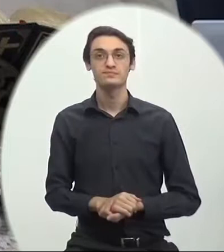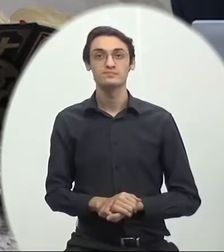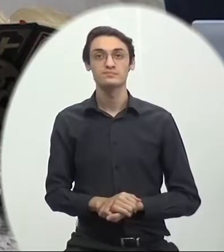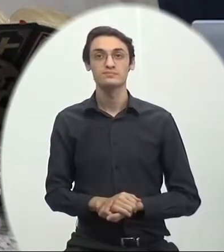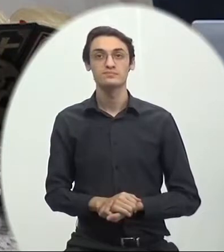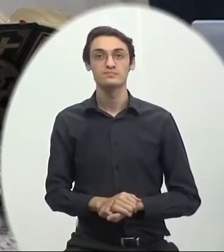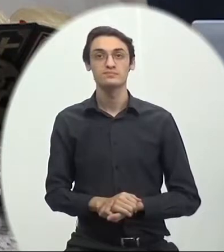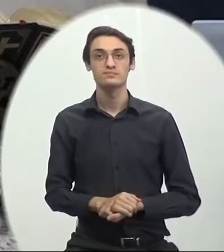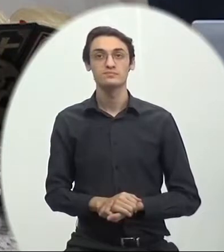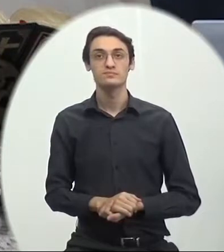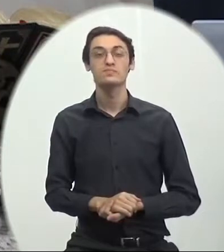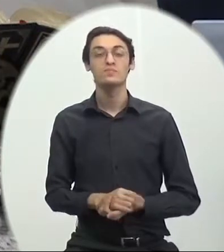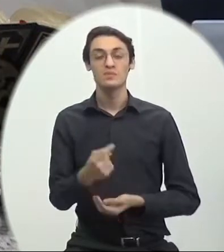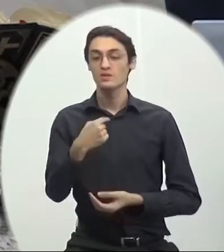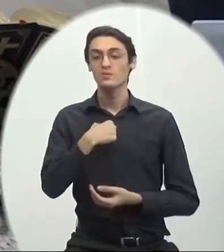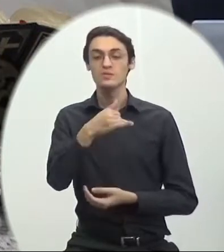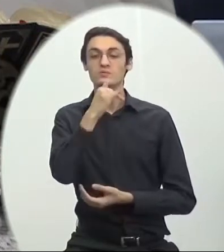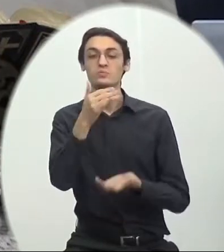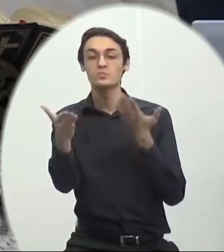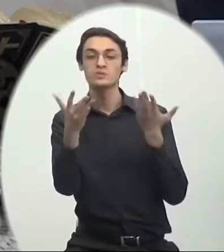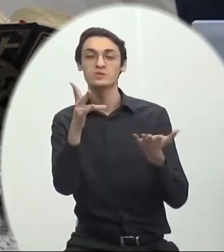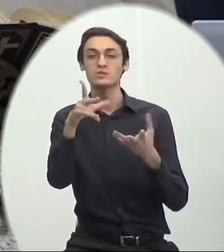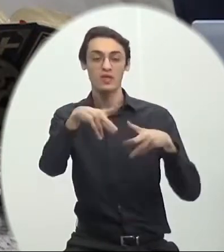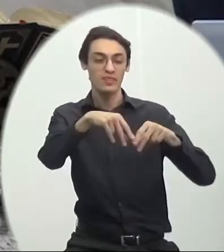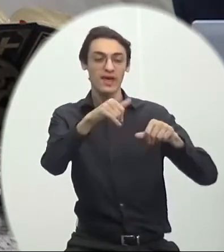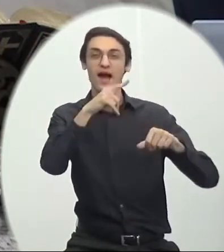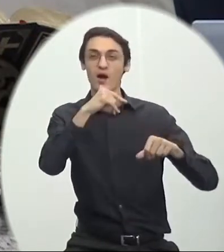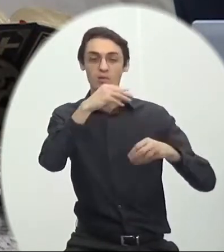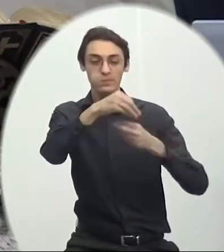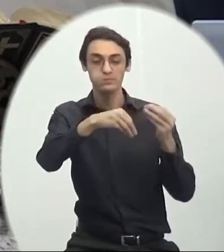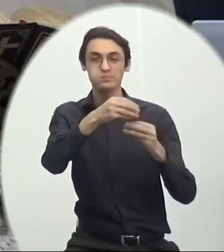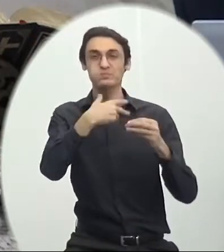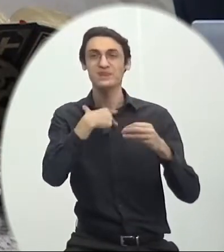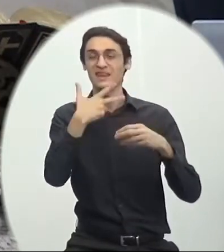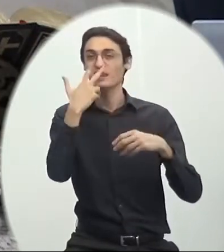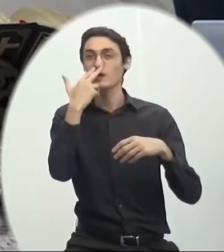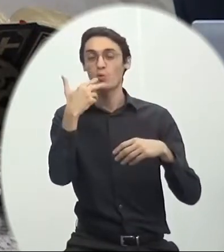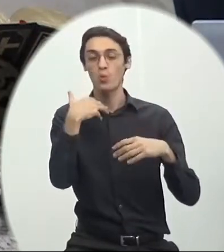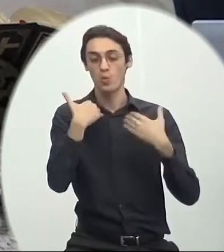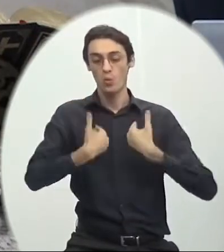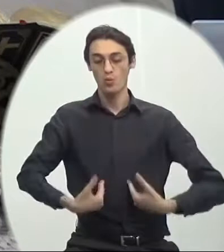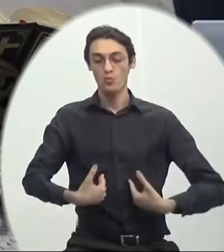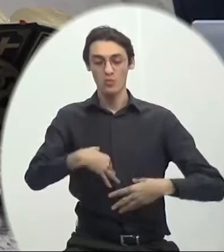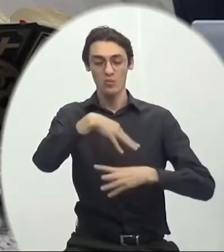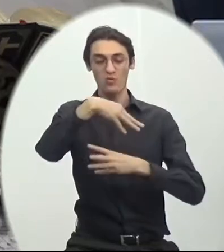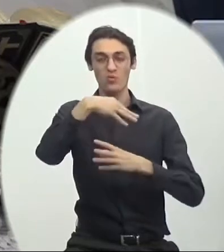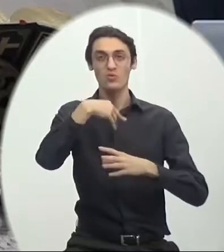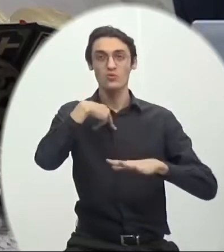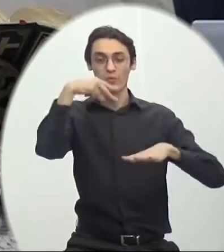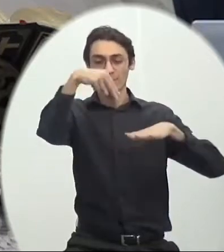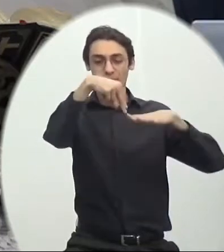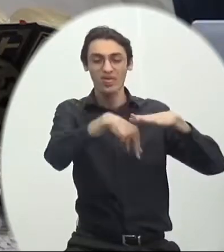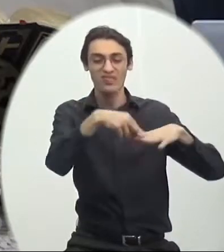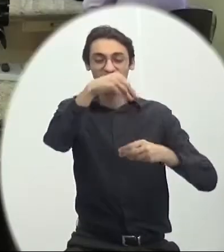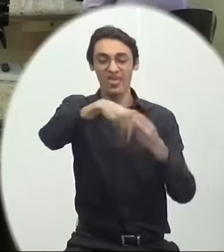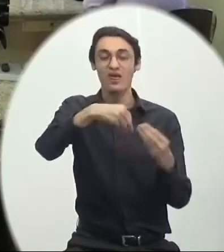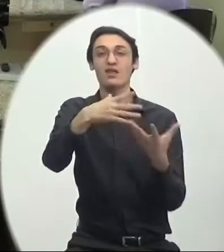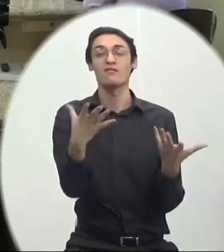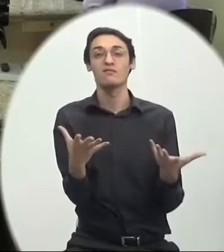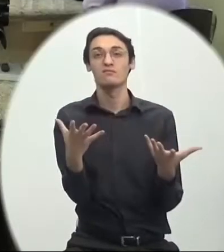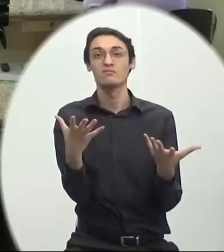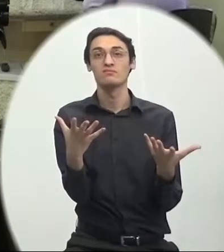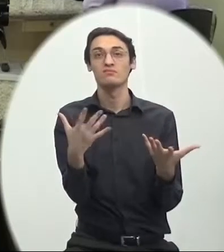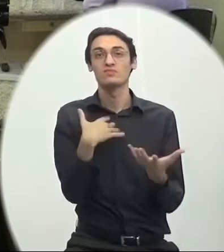em profundo lamaçal, onde se não pode estar em pé. Entrei na profundeza